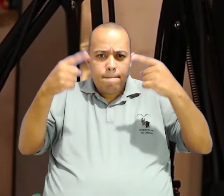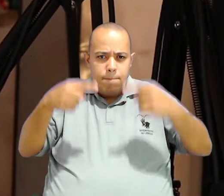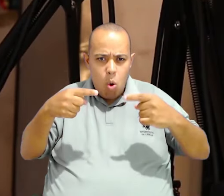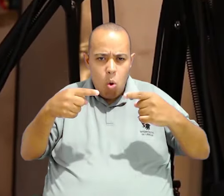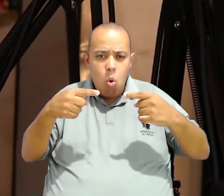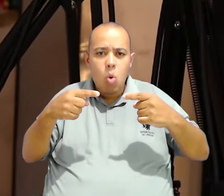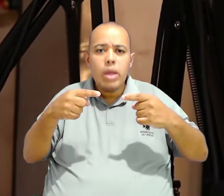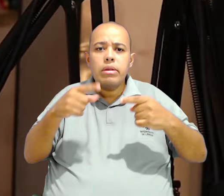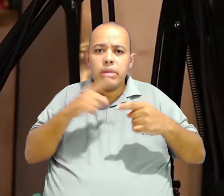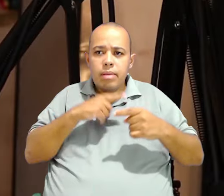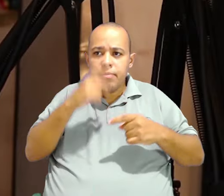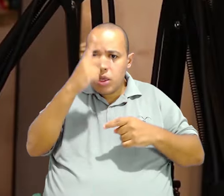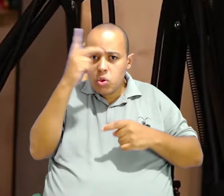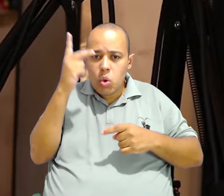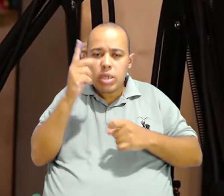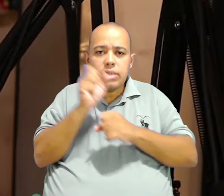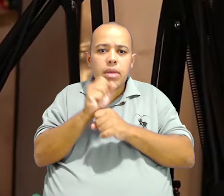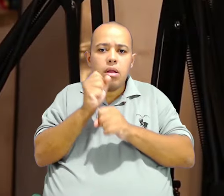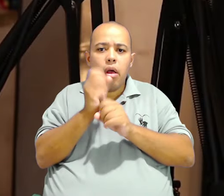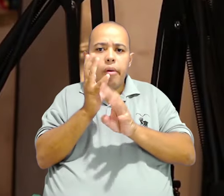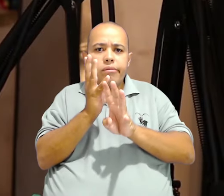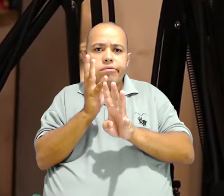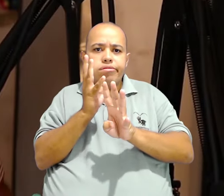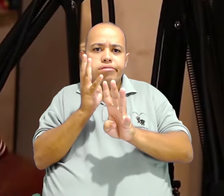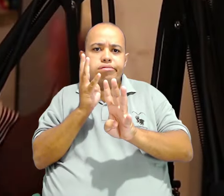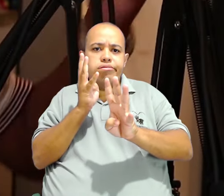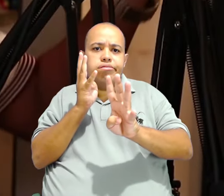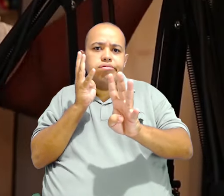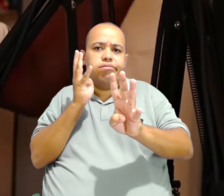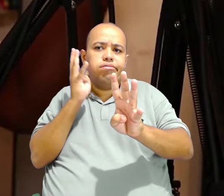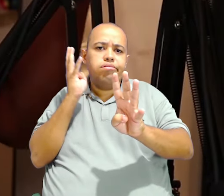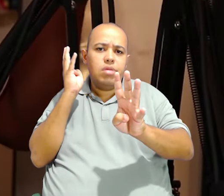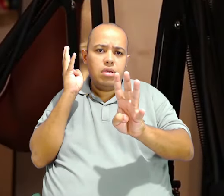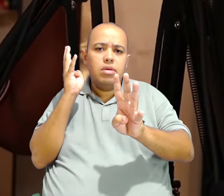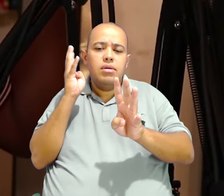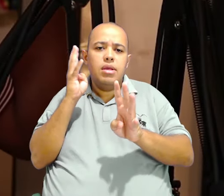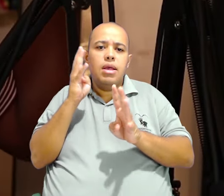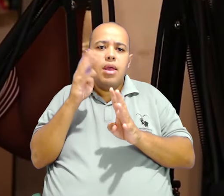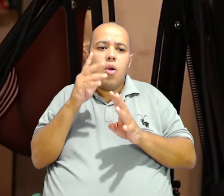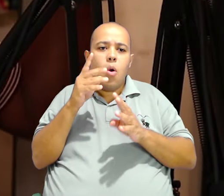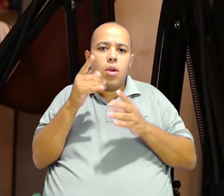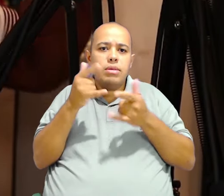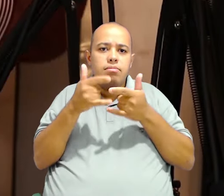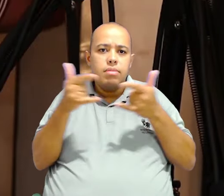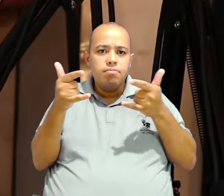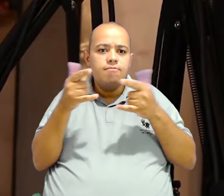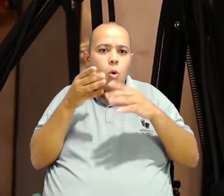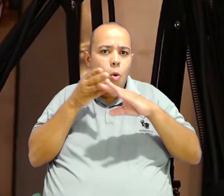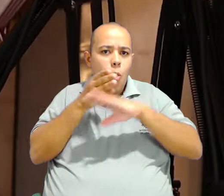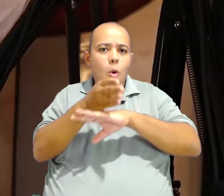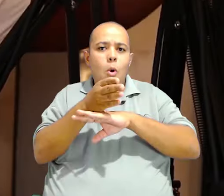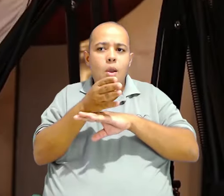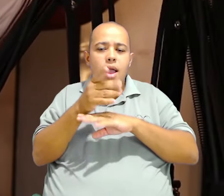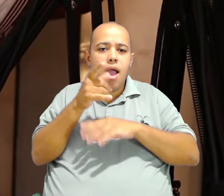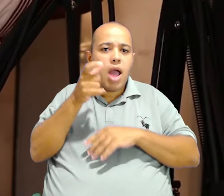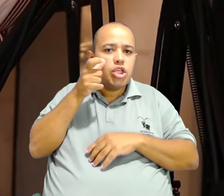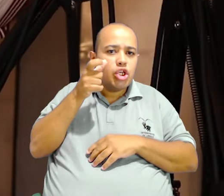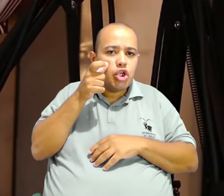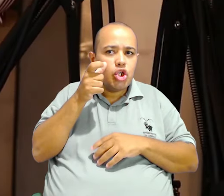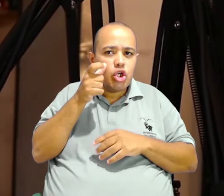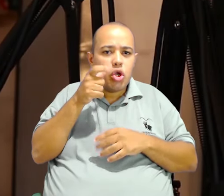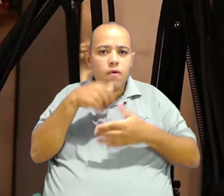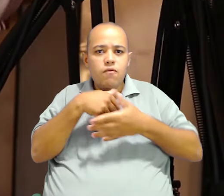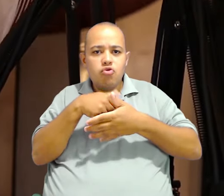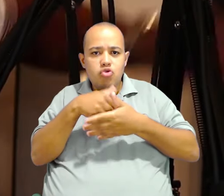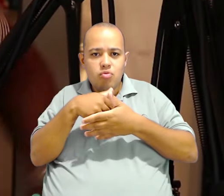Torquato. Caramba! Perto do sinal de... E outra, eram duas arquibancadas. A torcida do Rio Branco entrava na arquibancada do Eliezer Batista e a maior do